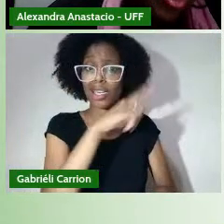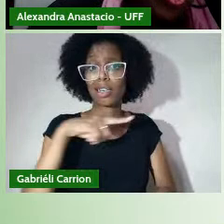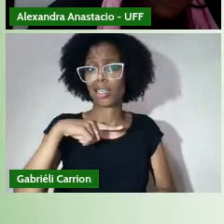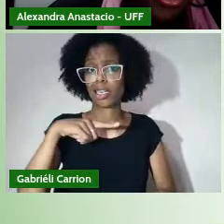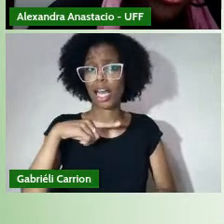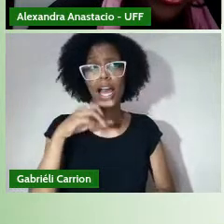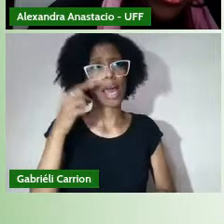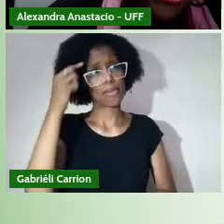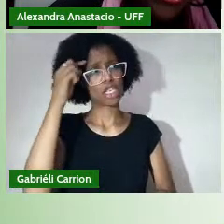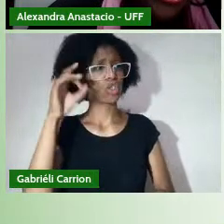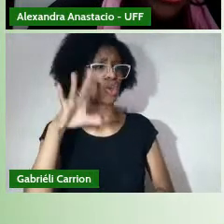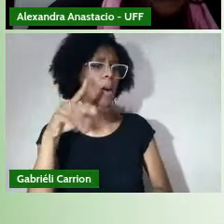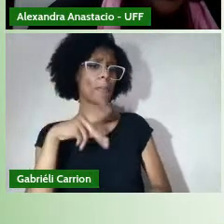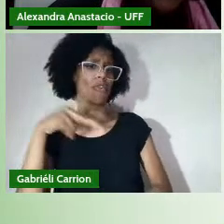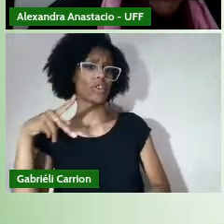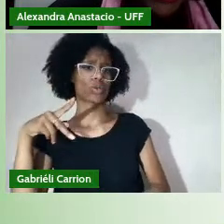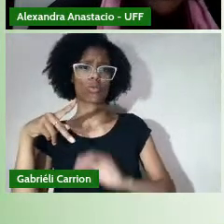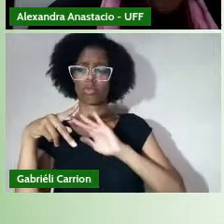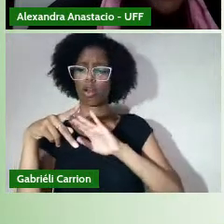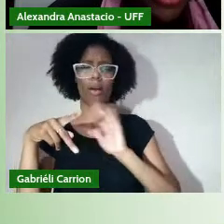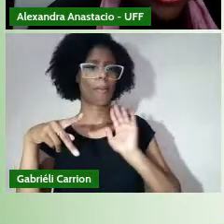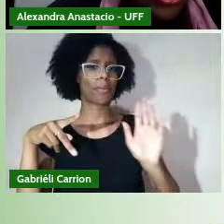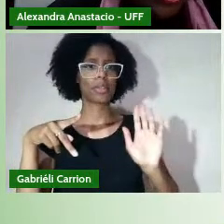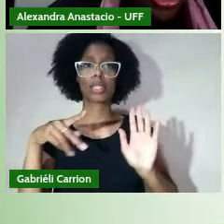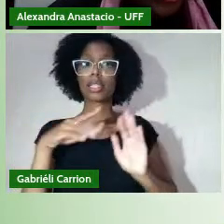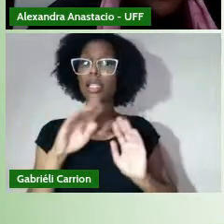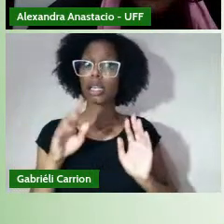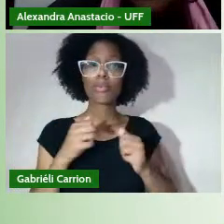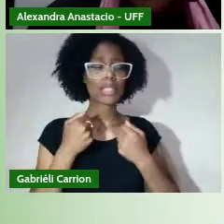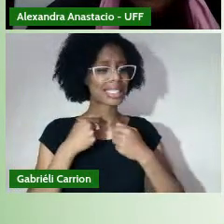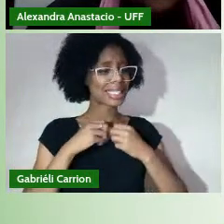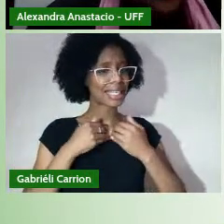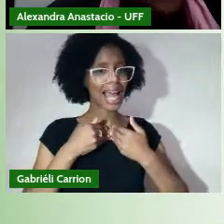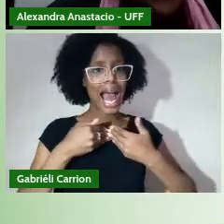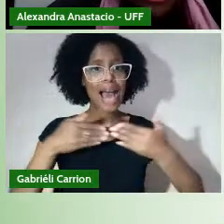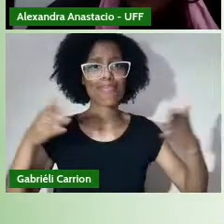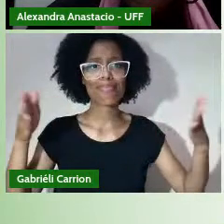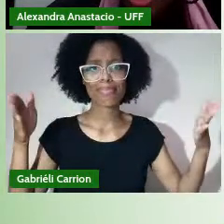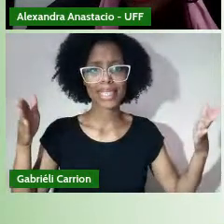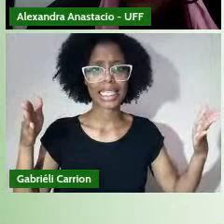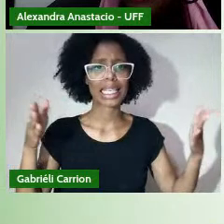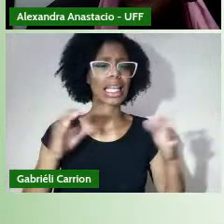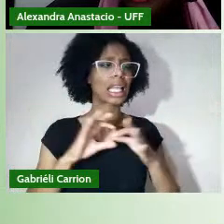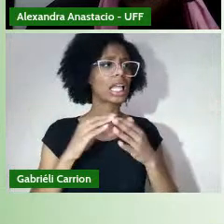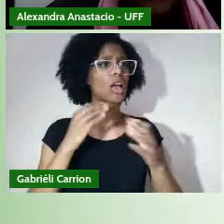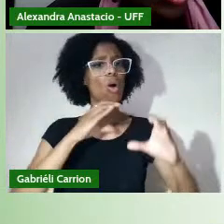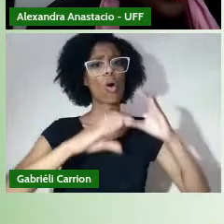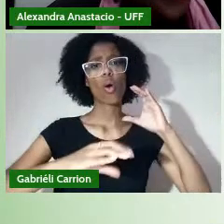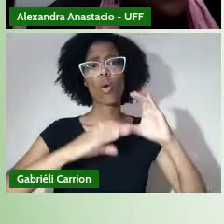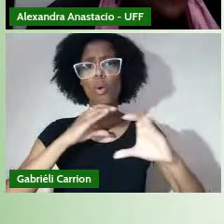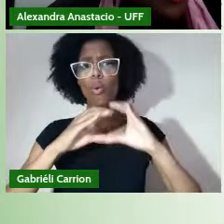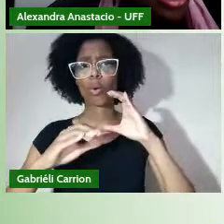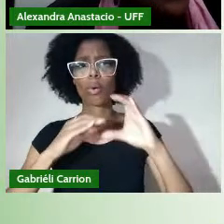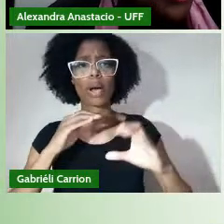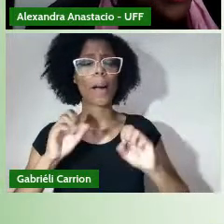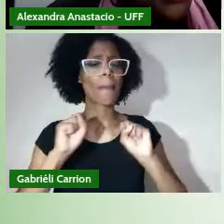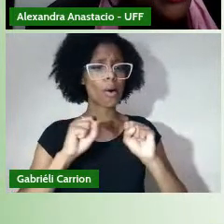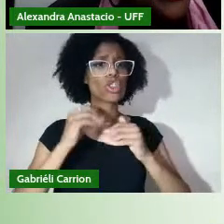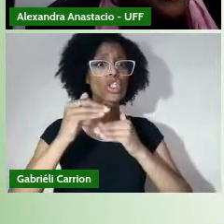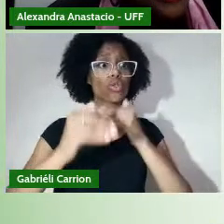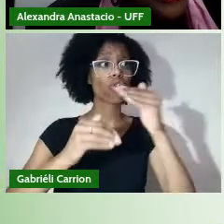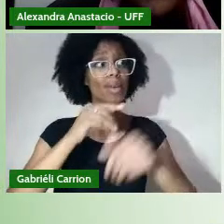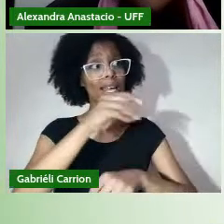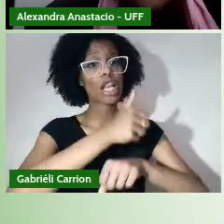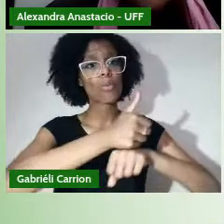que o professor pensa, né? Então, a gente tem que abrir esse diálogo para que a gente possa, de fato, construir um profissional do